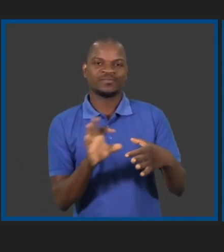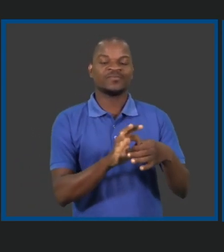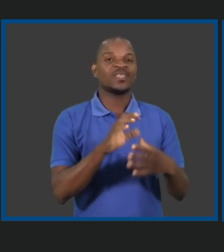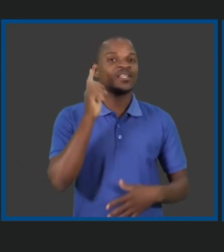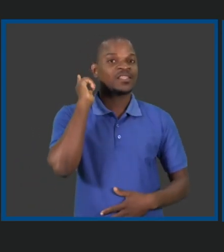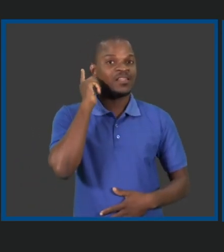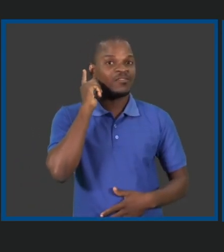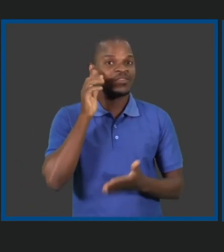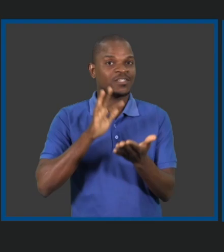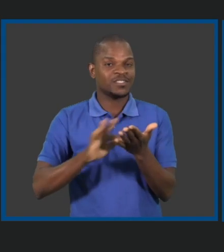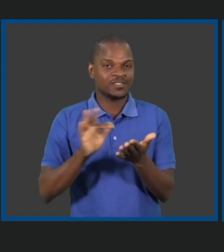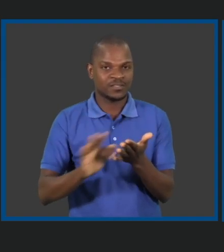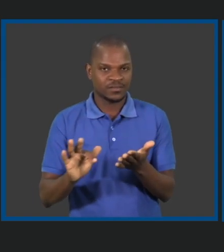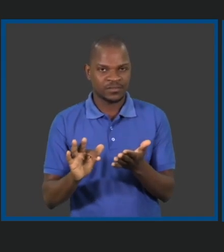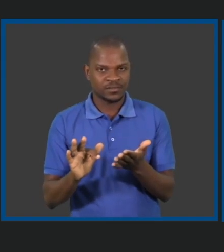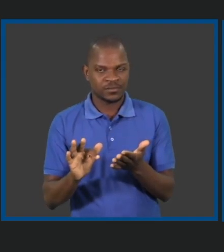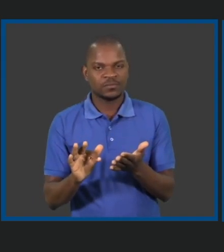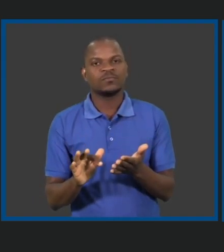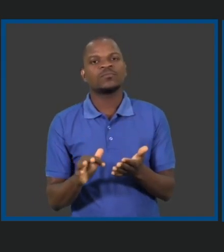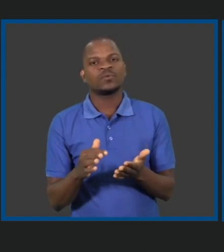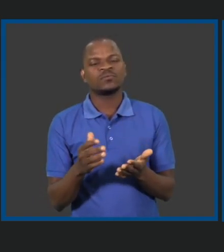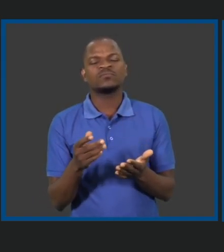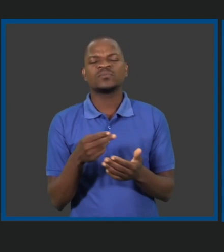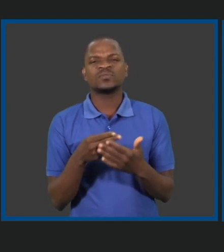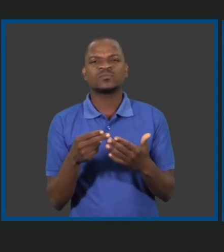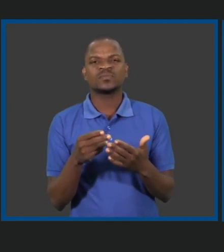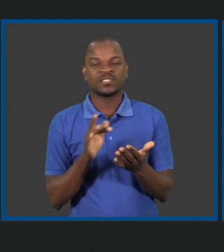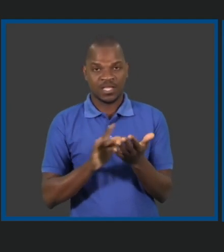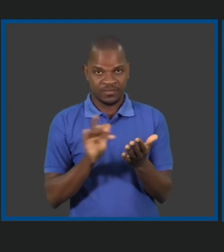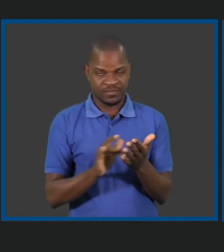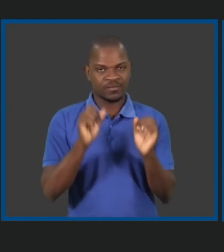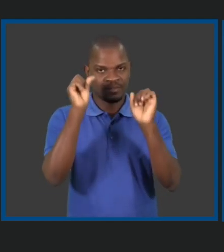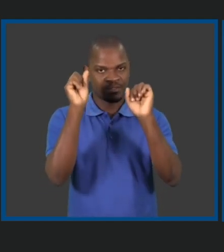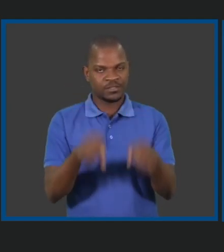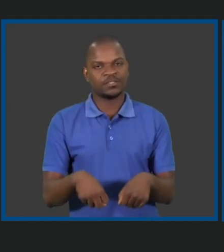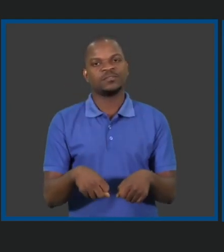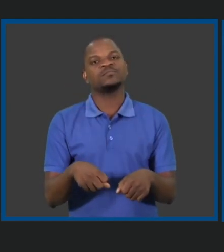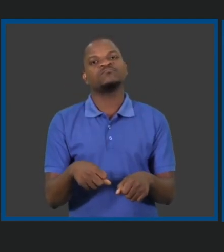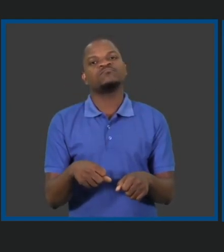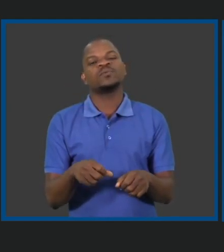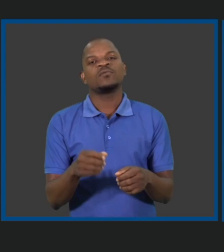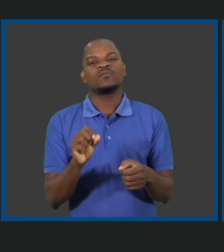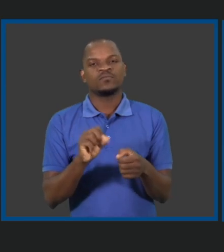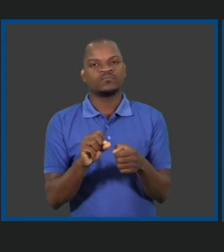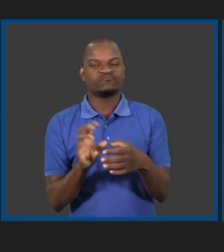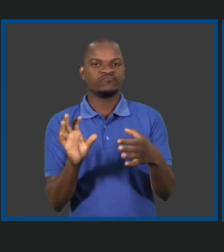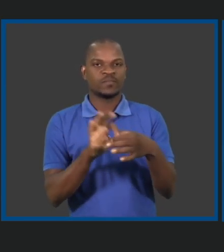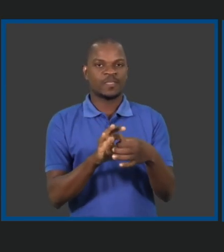telemóvel ou a um tablet exatamente em que o professor à medida que o aluno vai